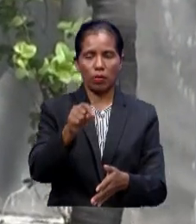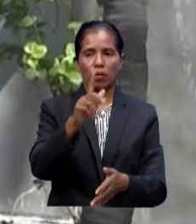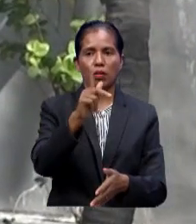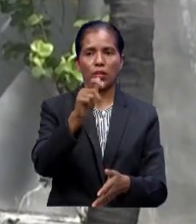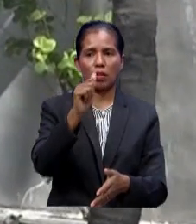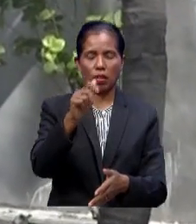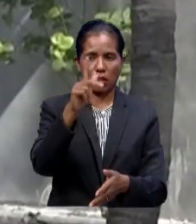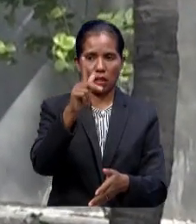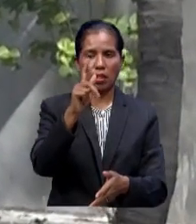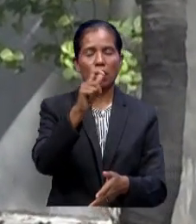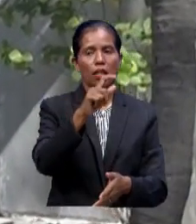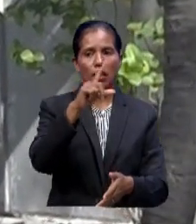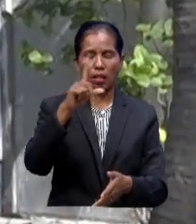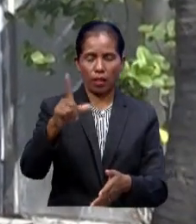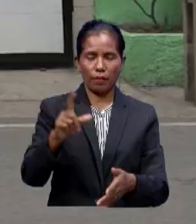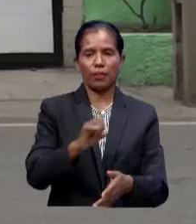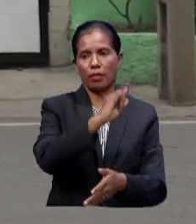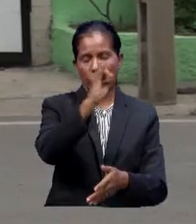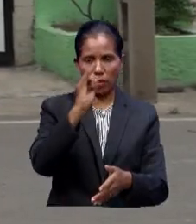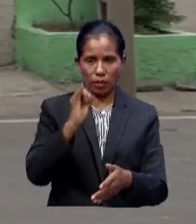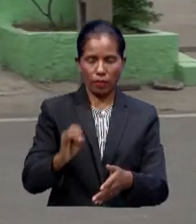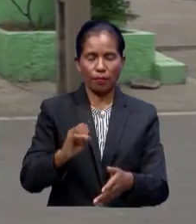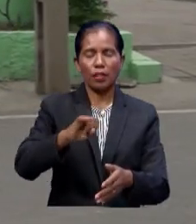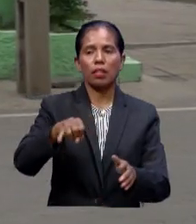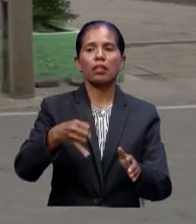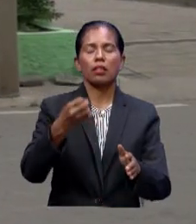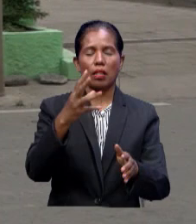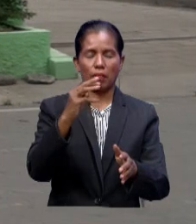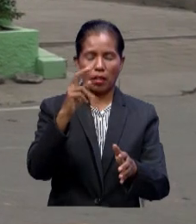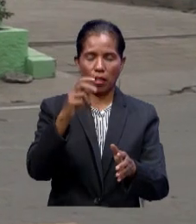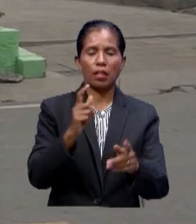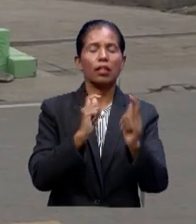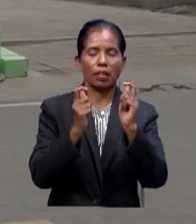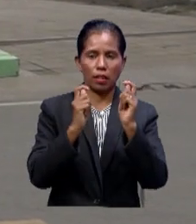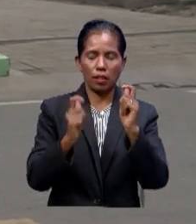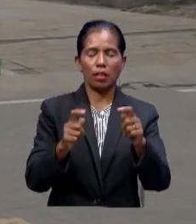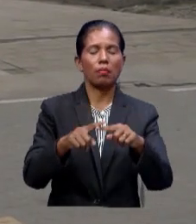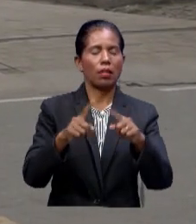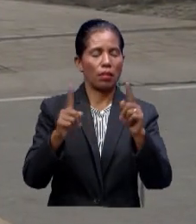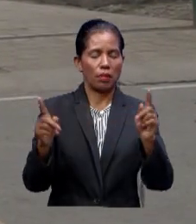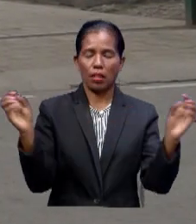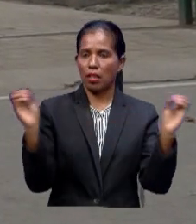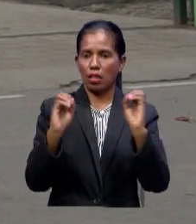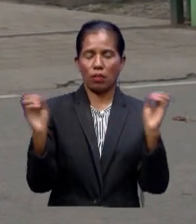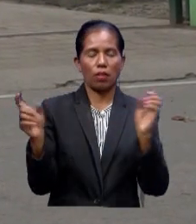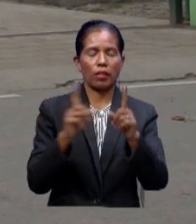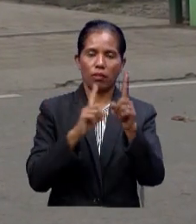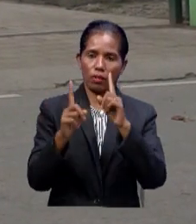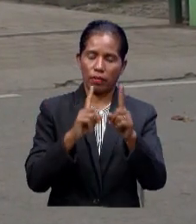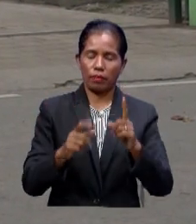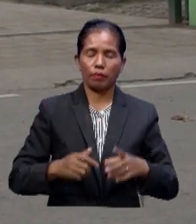CAC-TL. Ao foi investiga, banheira GMN tenta hal confirmação, mas be sassin la corre fo